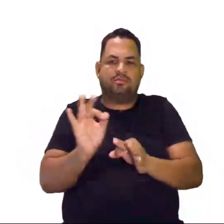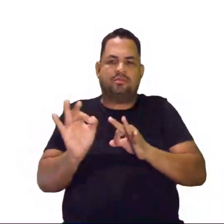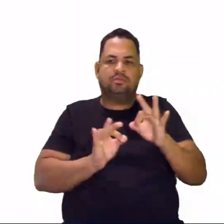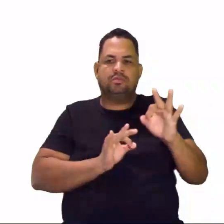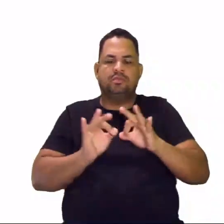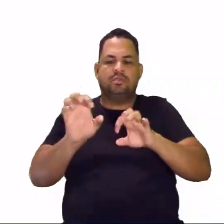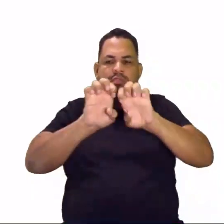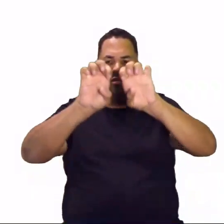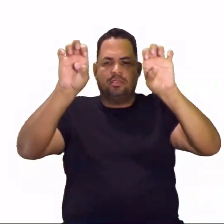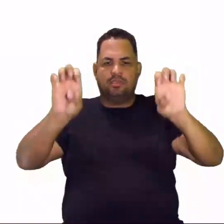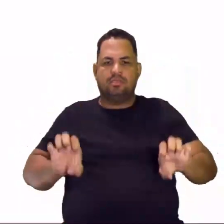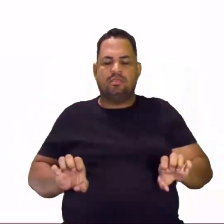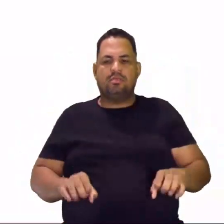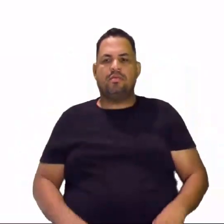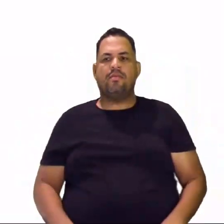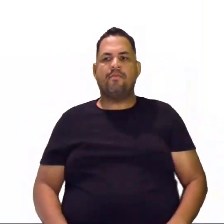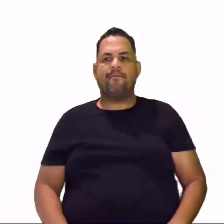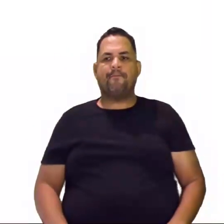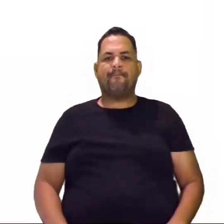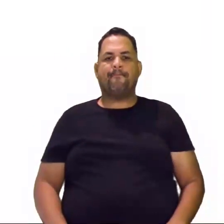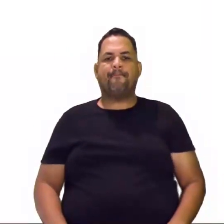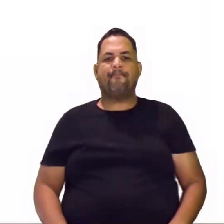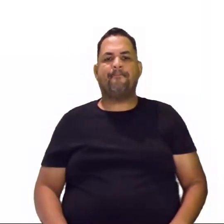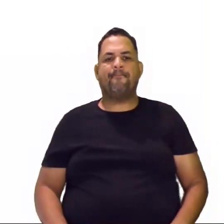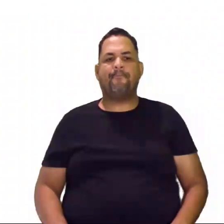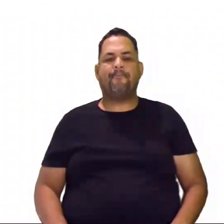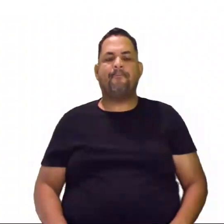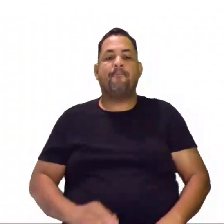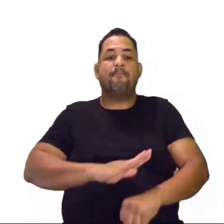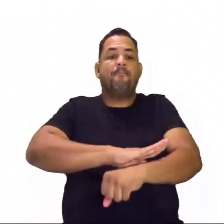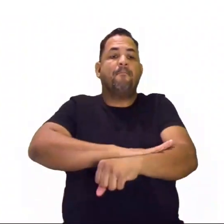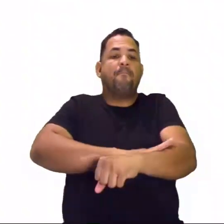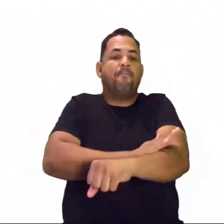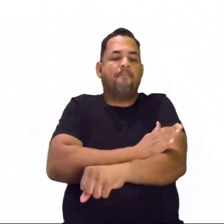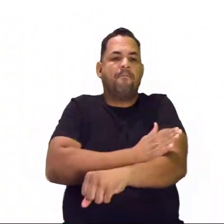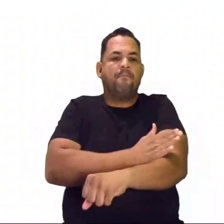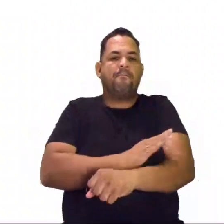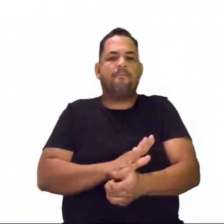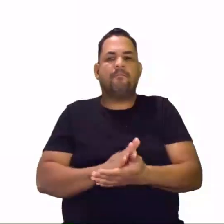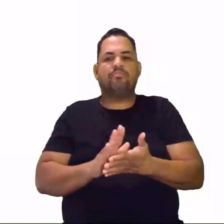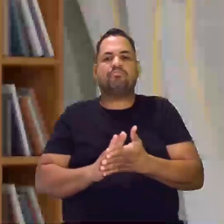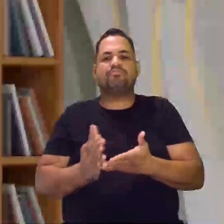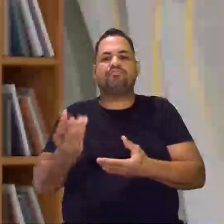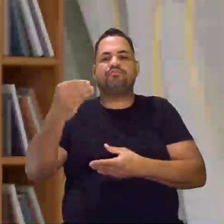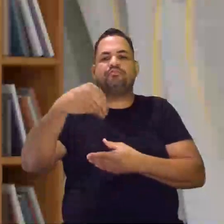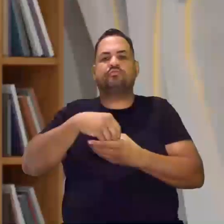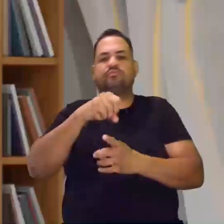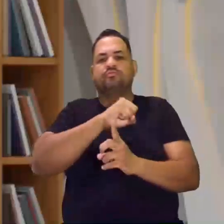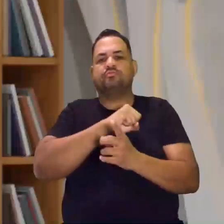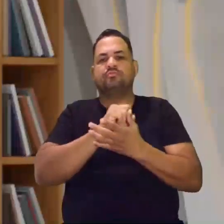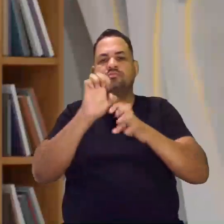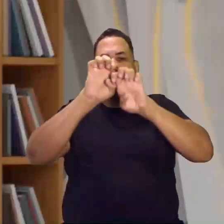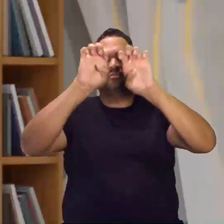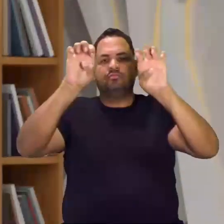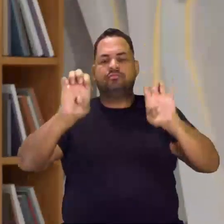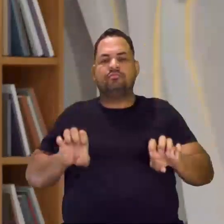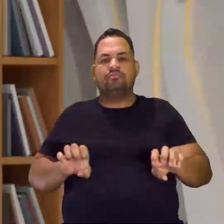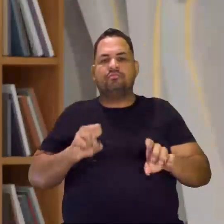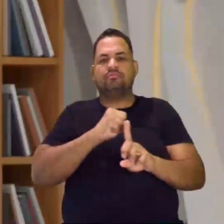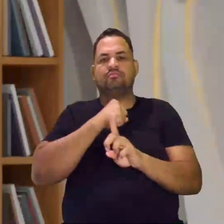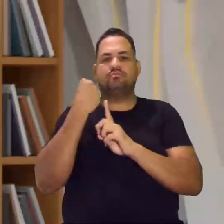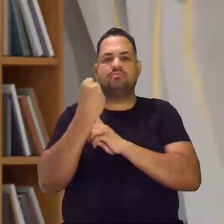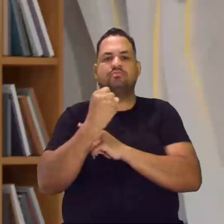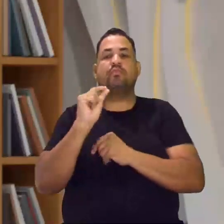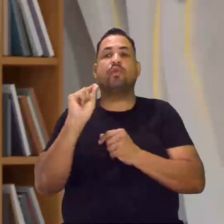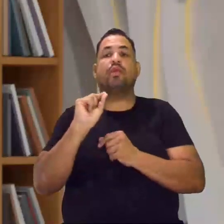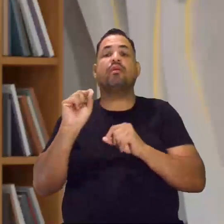O racismo hoje, gente, ele tá no nível que ele tá na estrutura da sociedade. O que é,